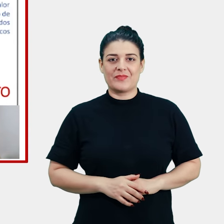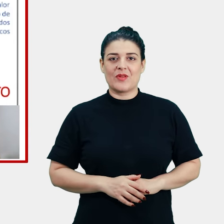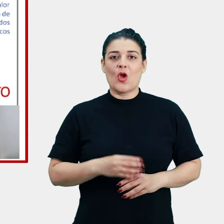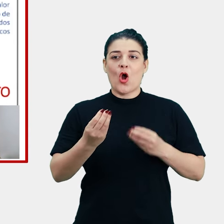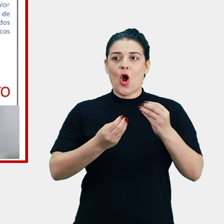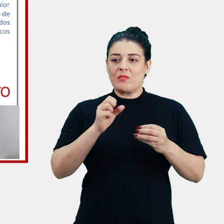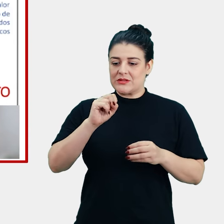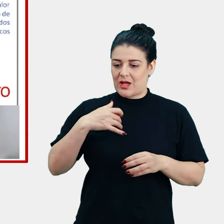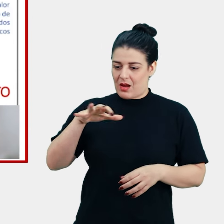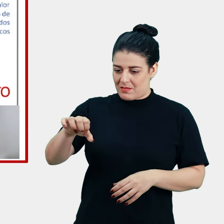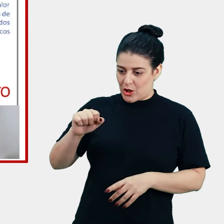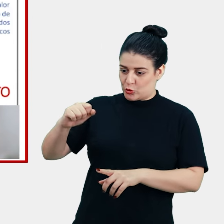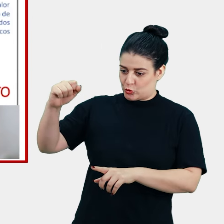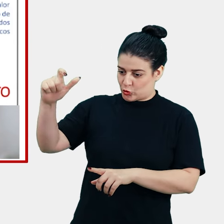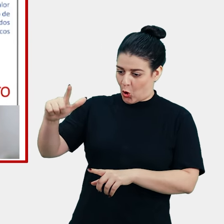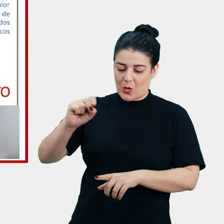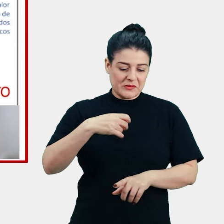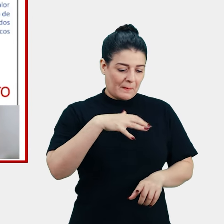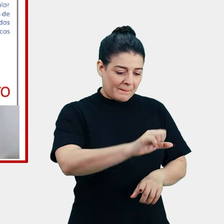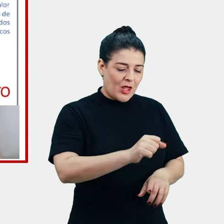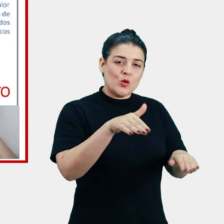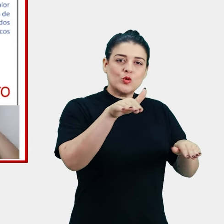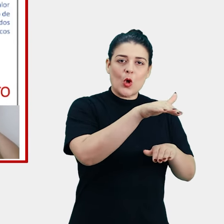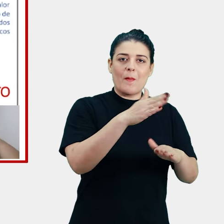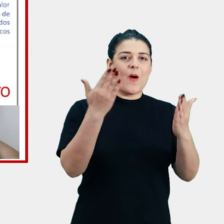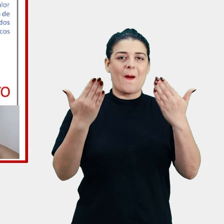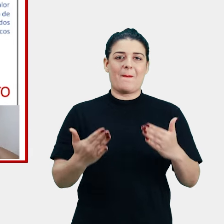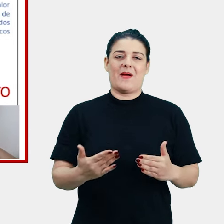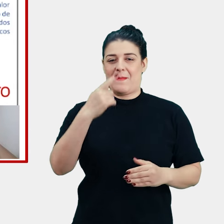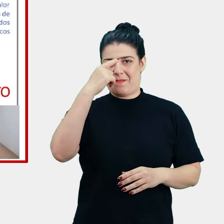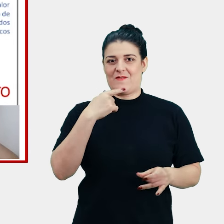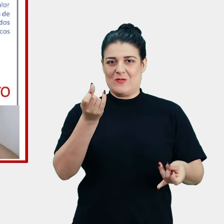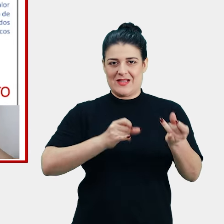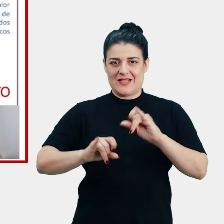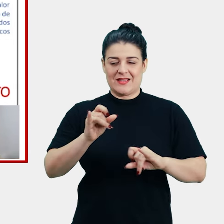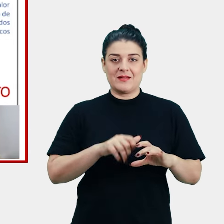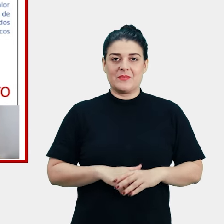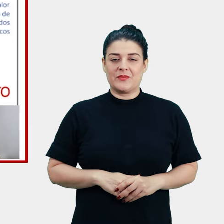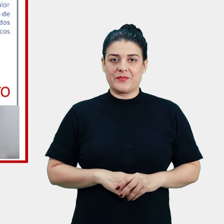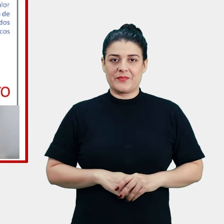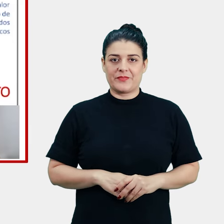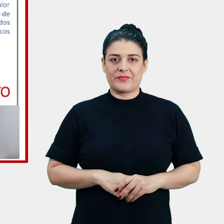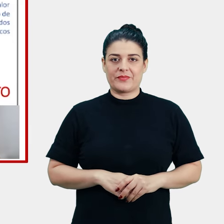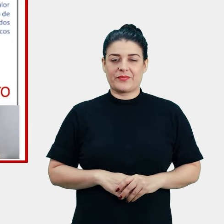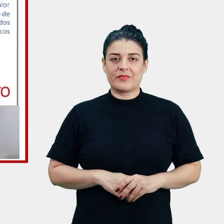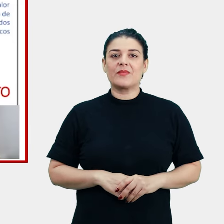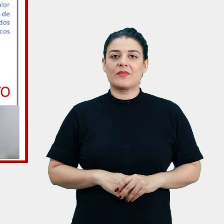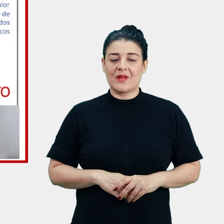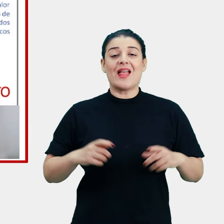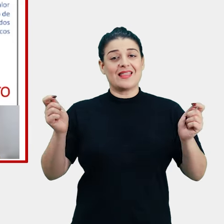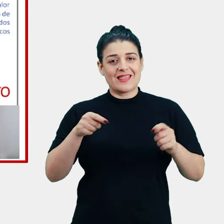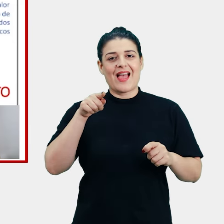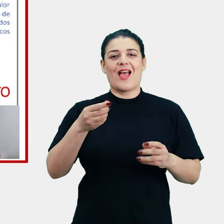cultivo diferentes, eu quero comparar o perfil químico. Para isso, a gente pode aplicar a rede